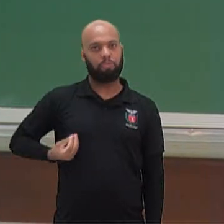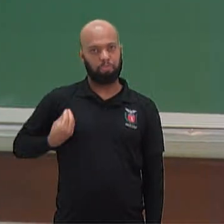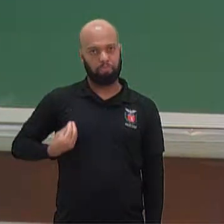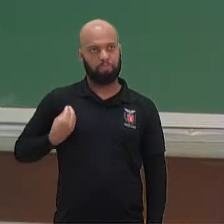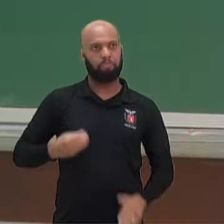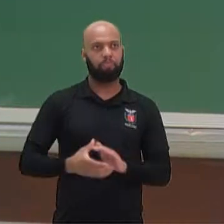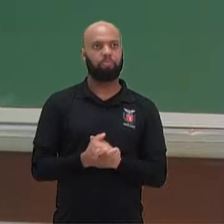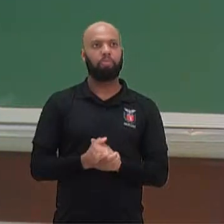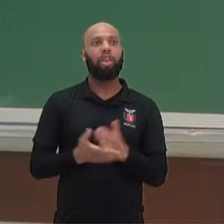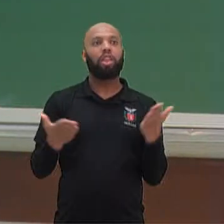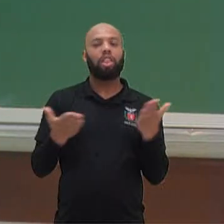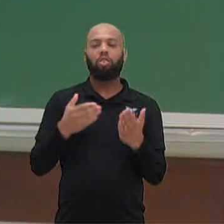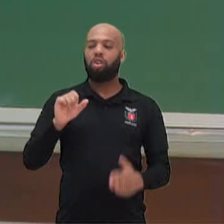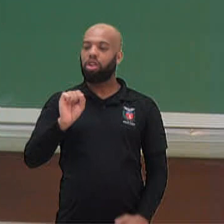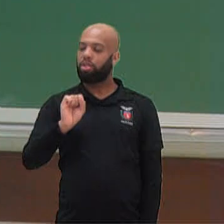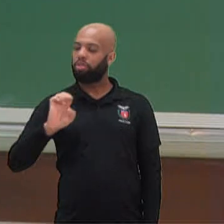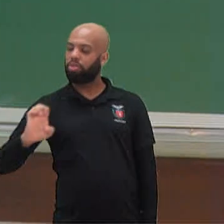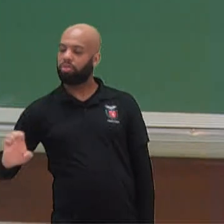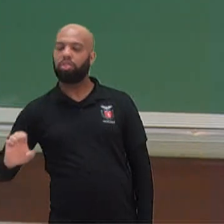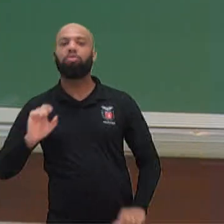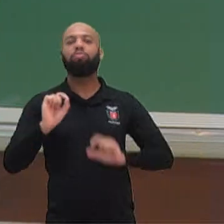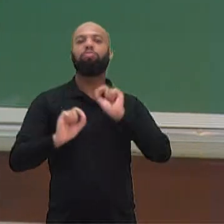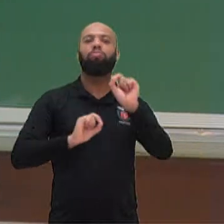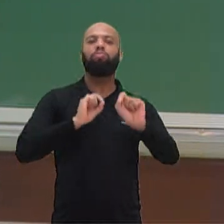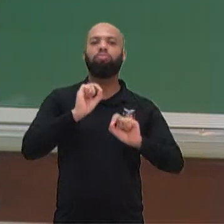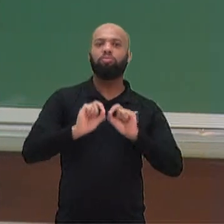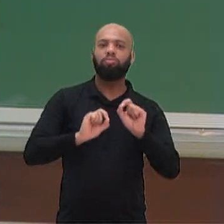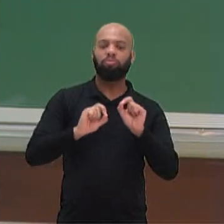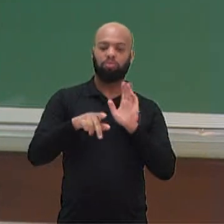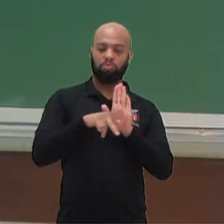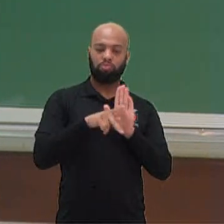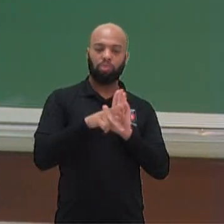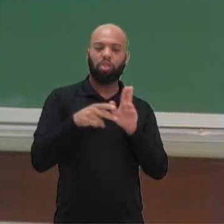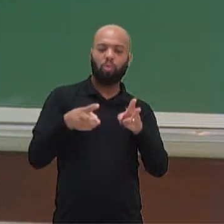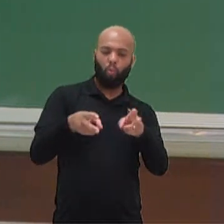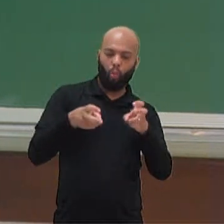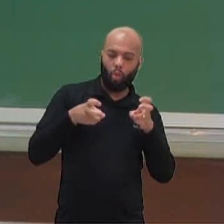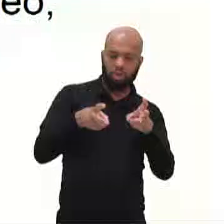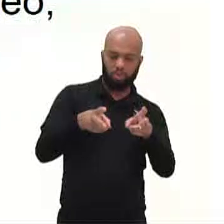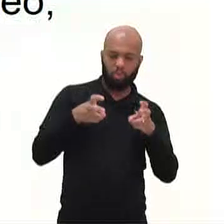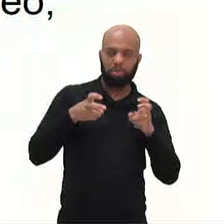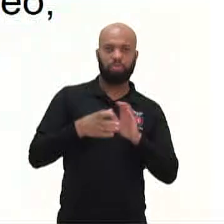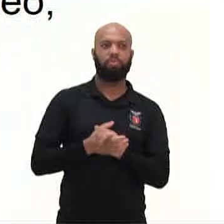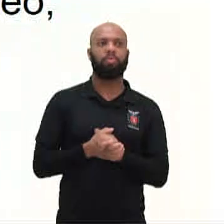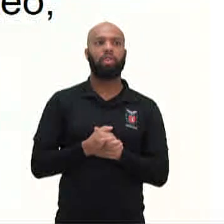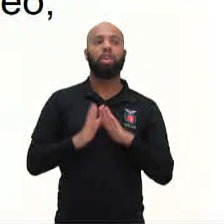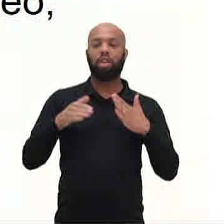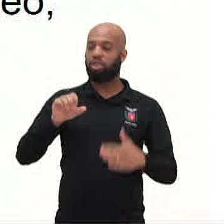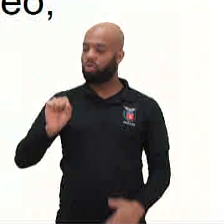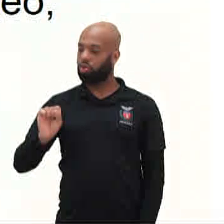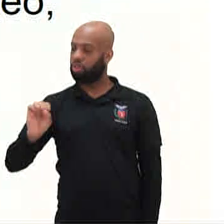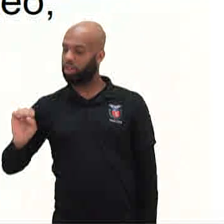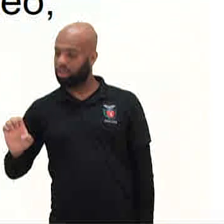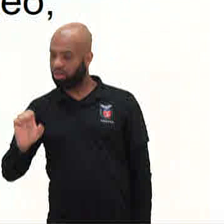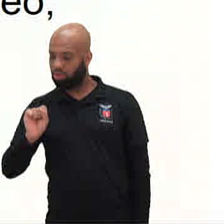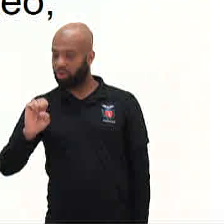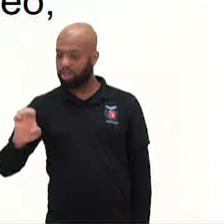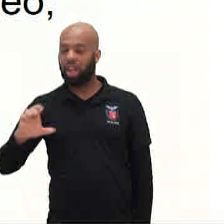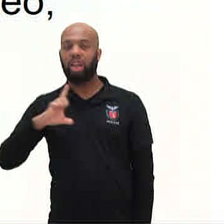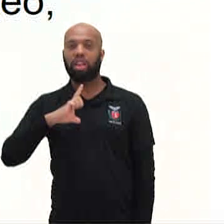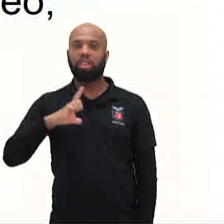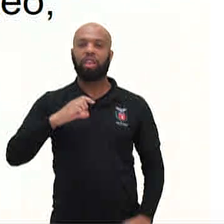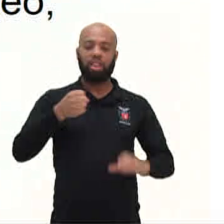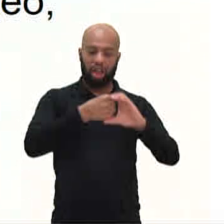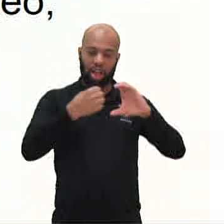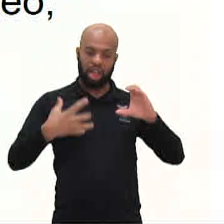região sudeste trabalha, que ela tem para sua extração? Então, vamos lá. A região sudeste tem como característica